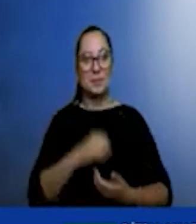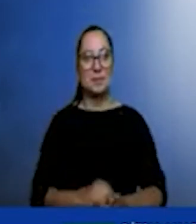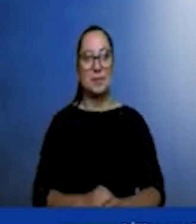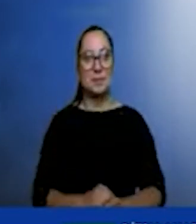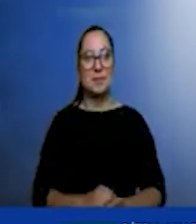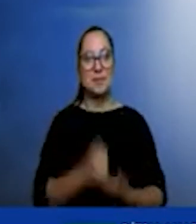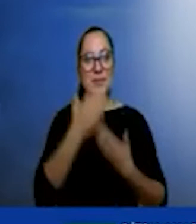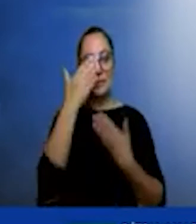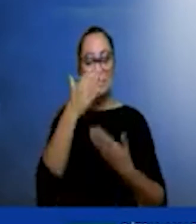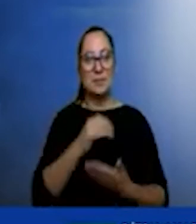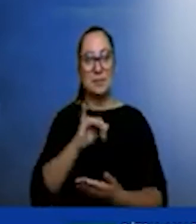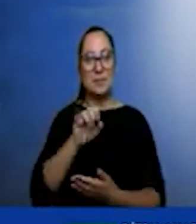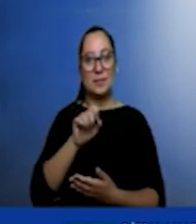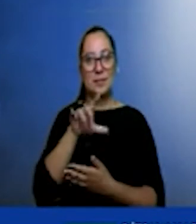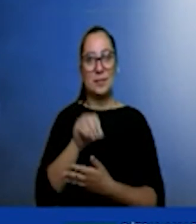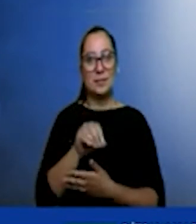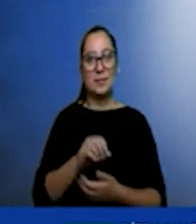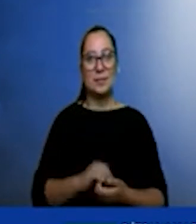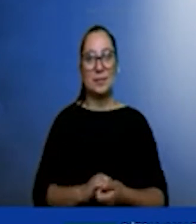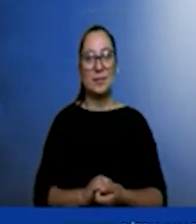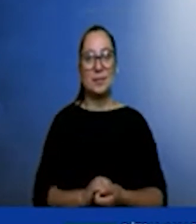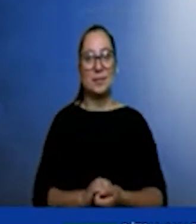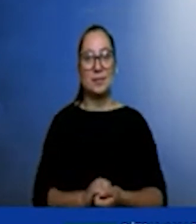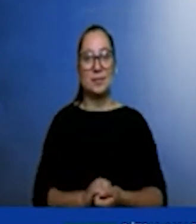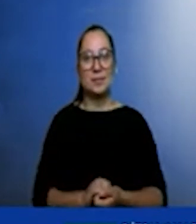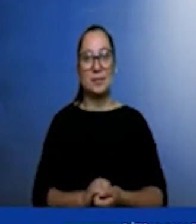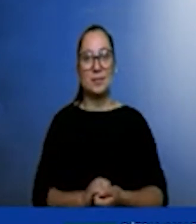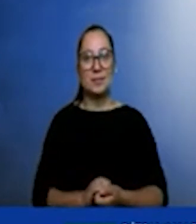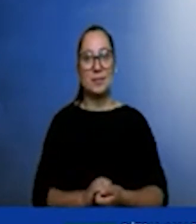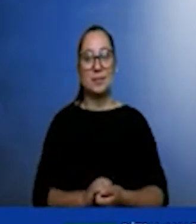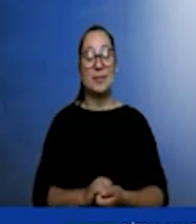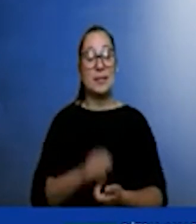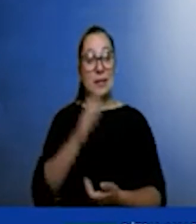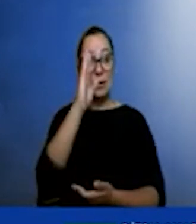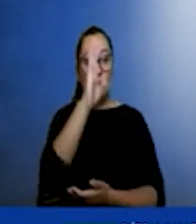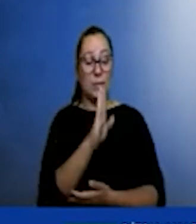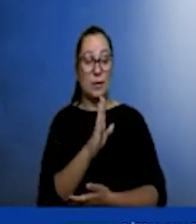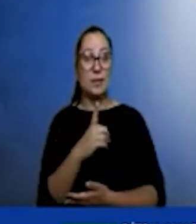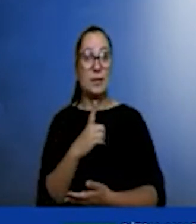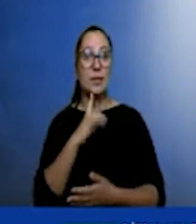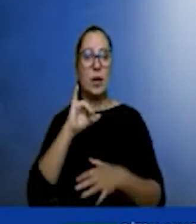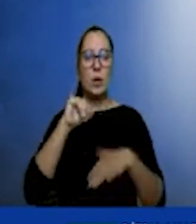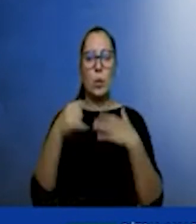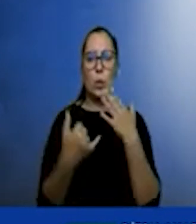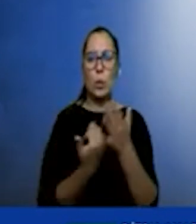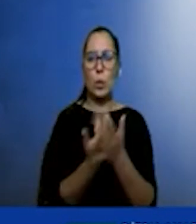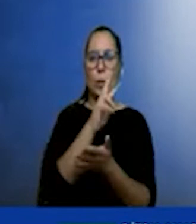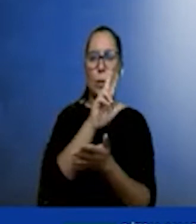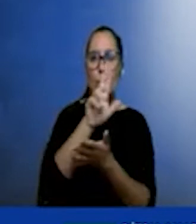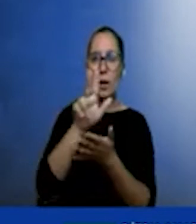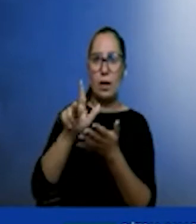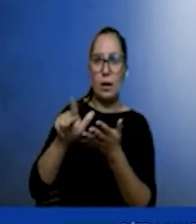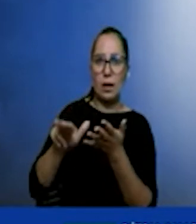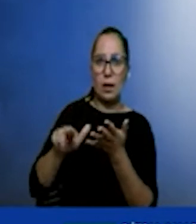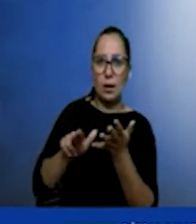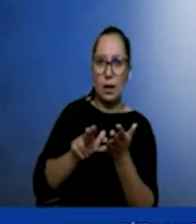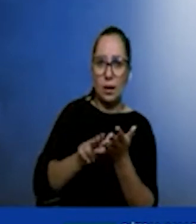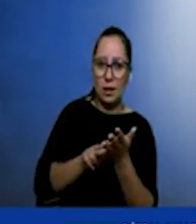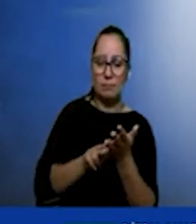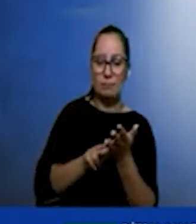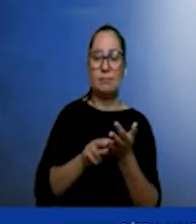Júlio, considerações finais? Olha, o Brasil tem oportunidades, oportunidades e